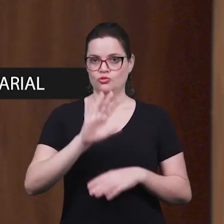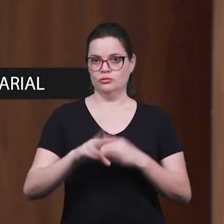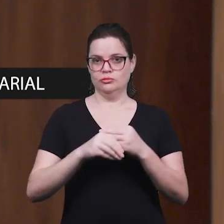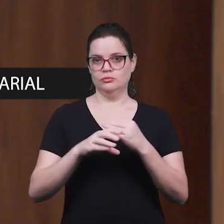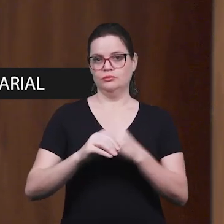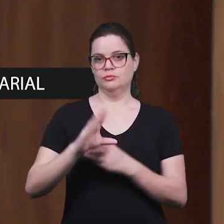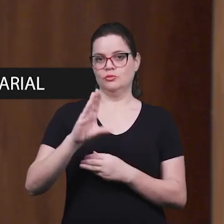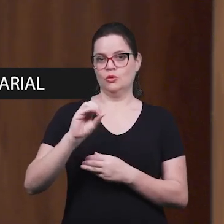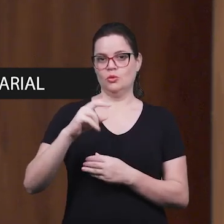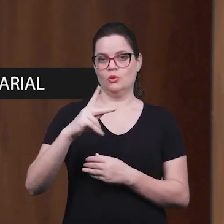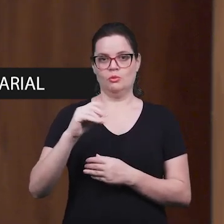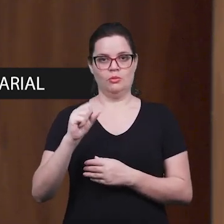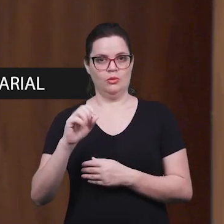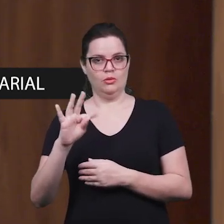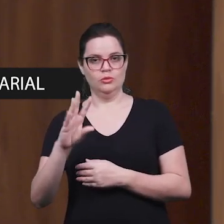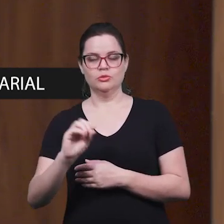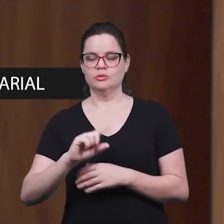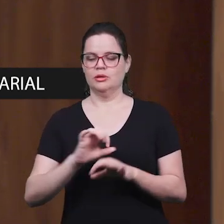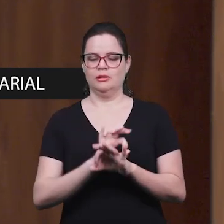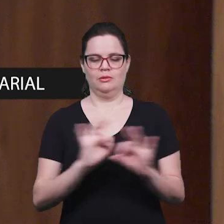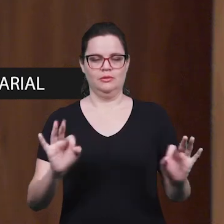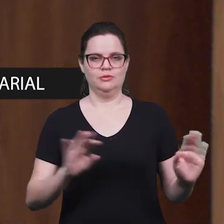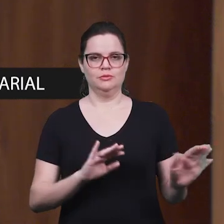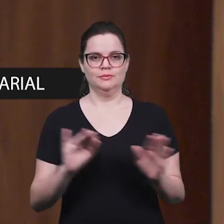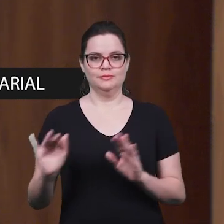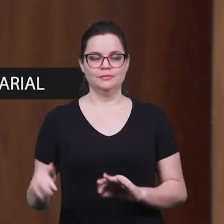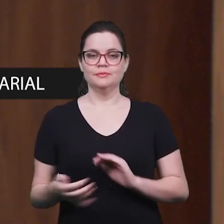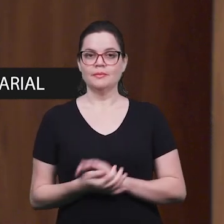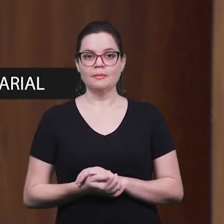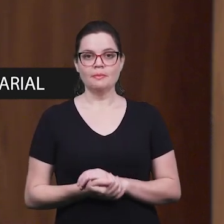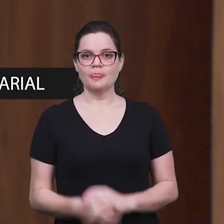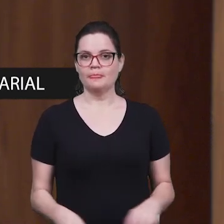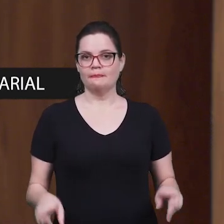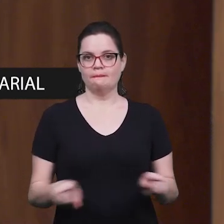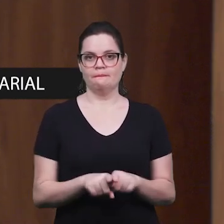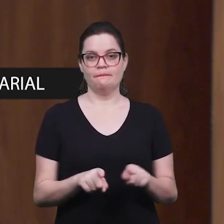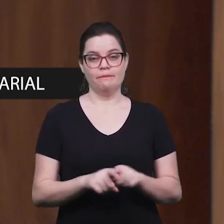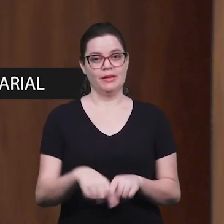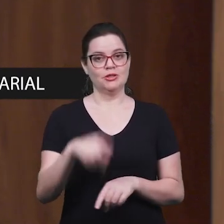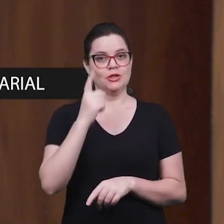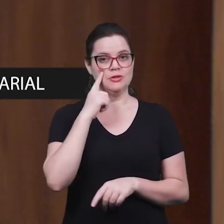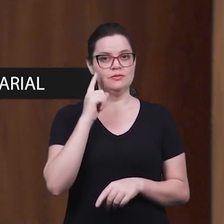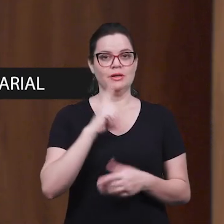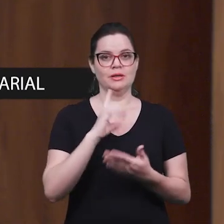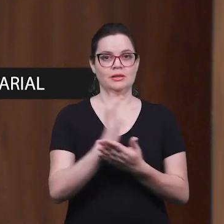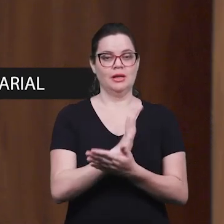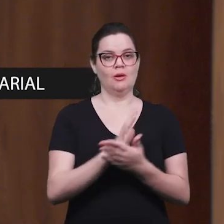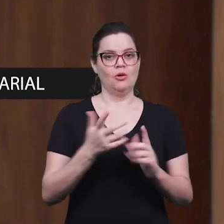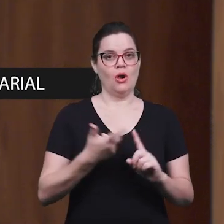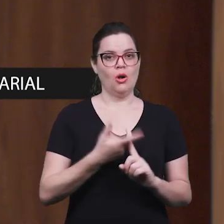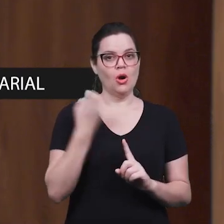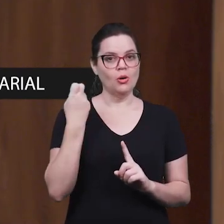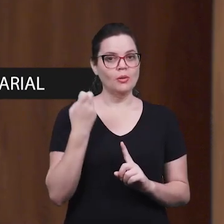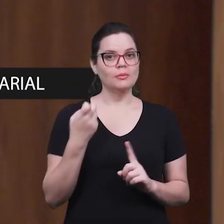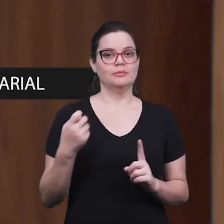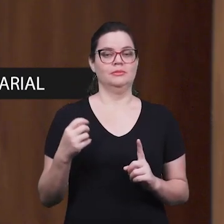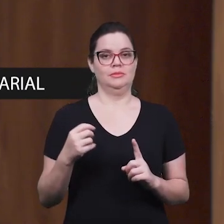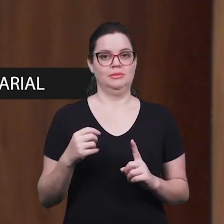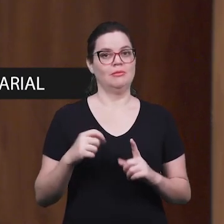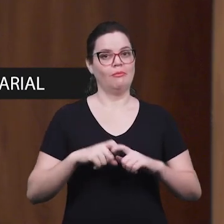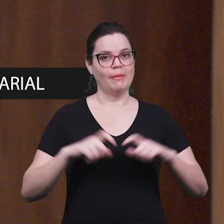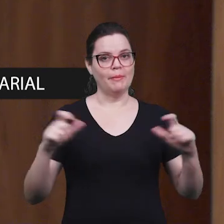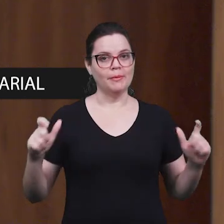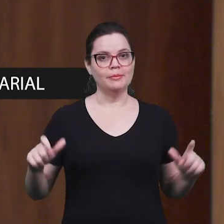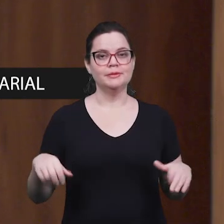entra nisso de uma fórmula maravilhosa, né? Mas nós estamos diante de fraudes, os golpes estão